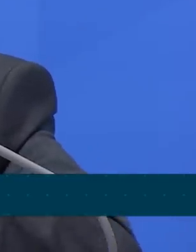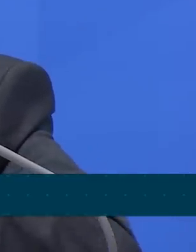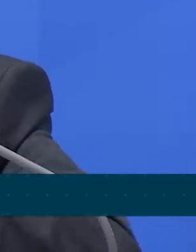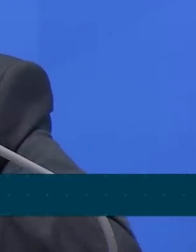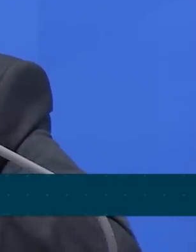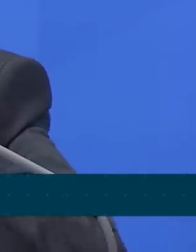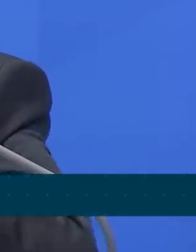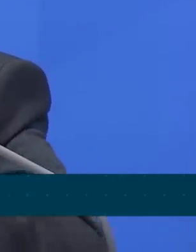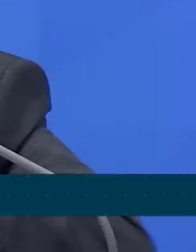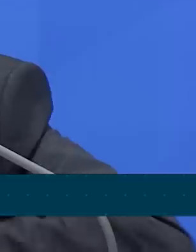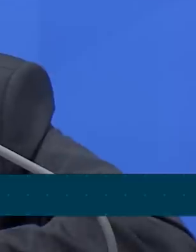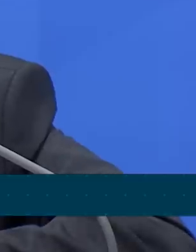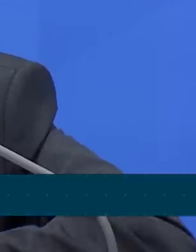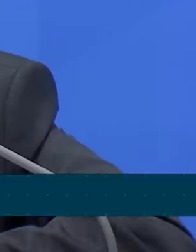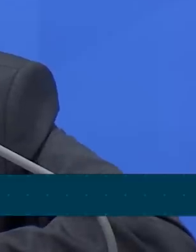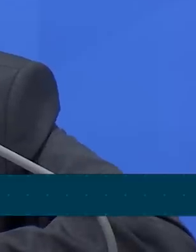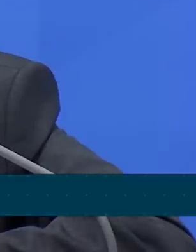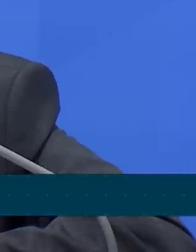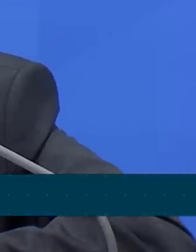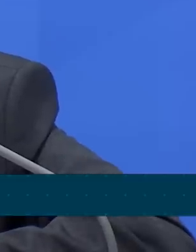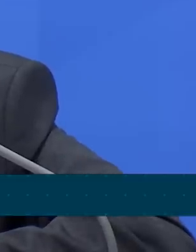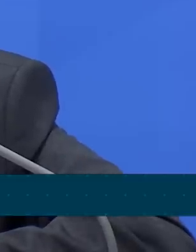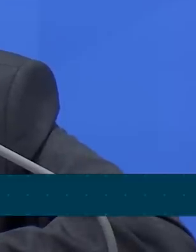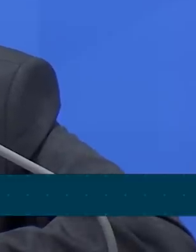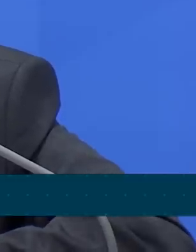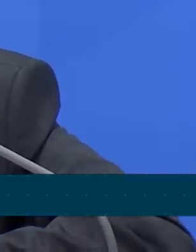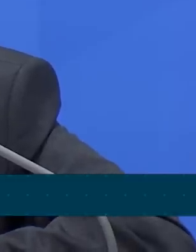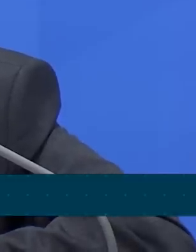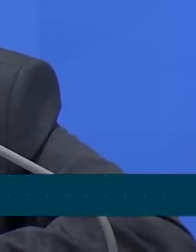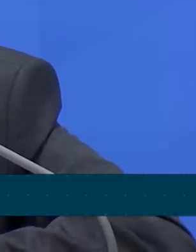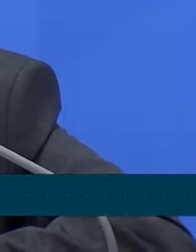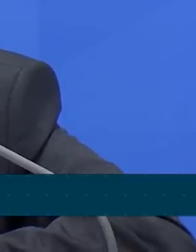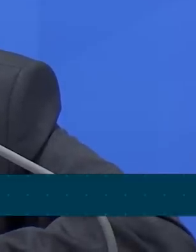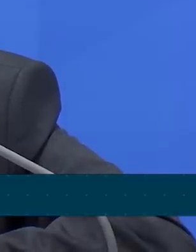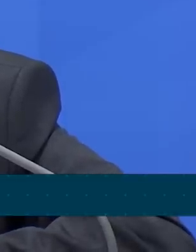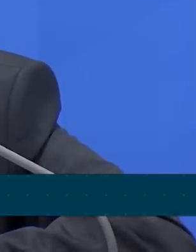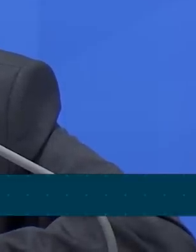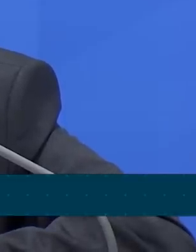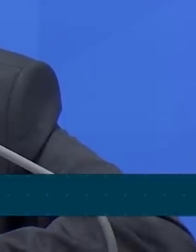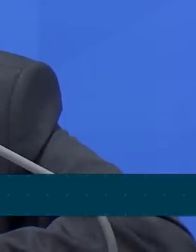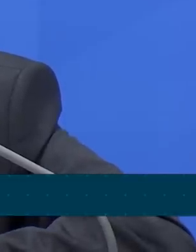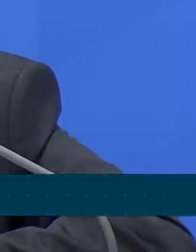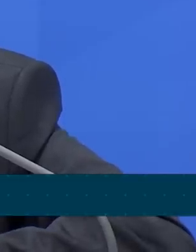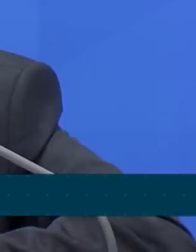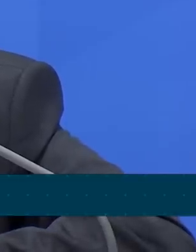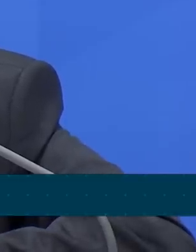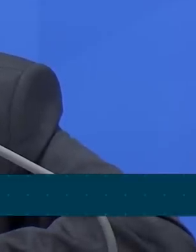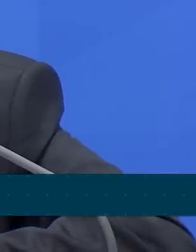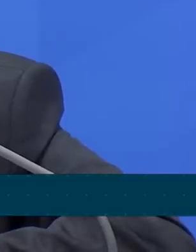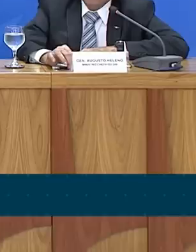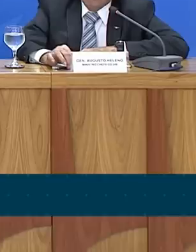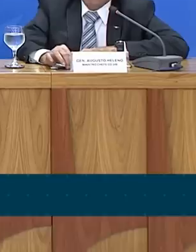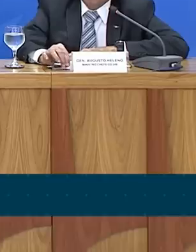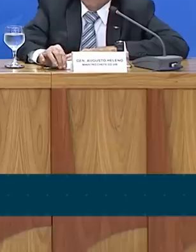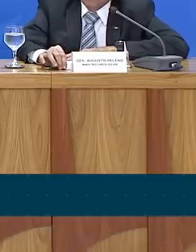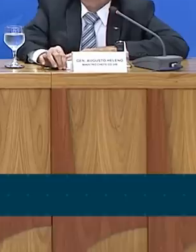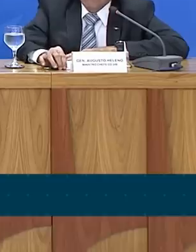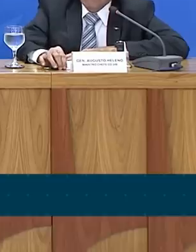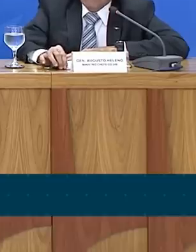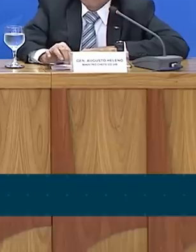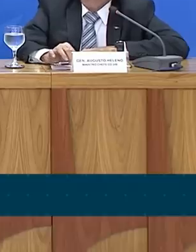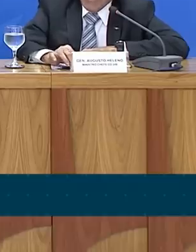receber do governo do presidente a emocionar eles vão ser tratados como os povos brasileiros da